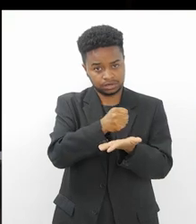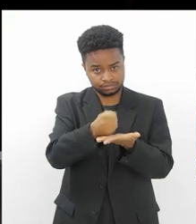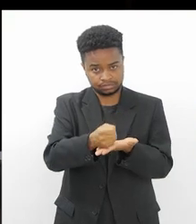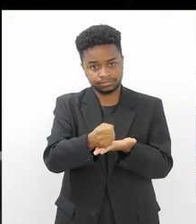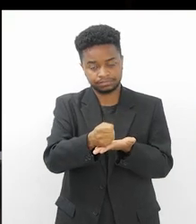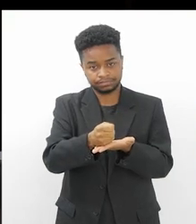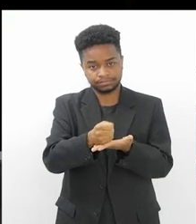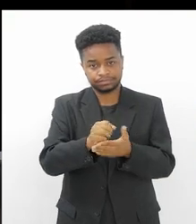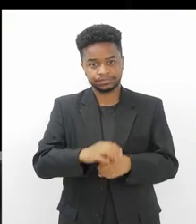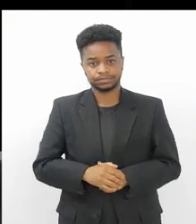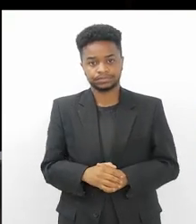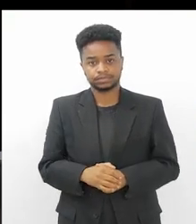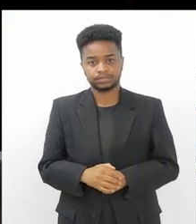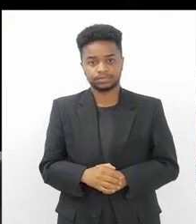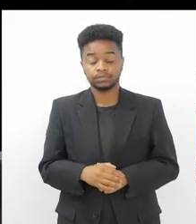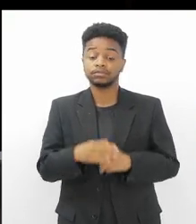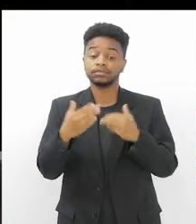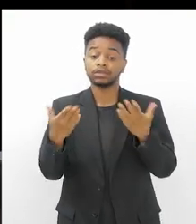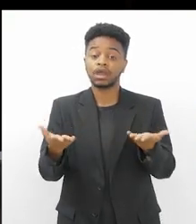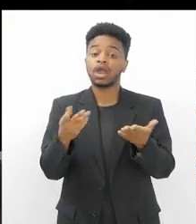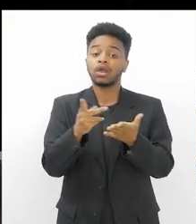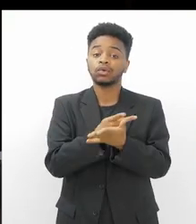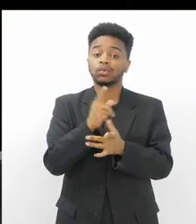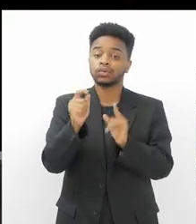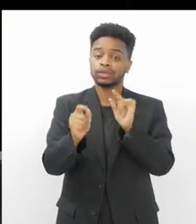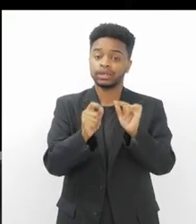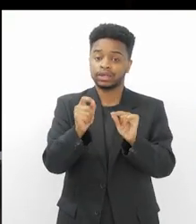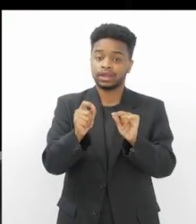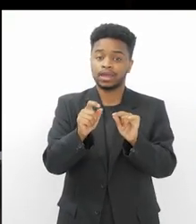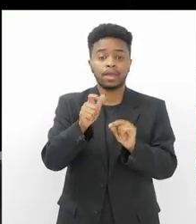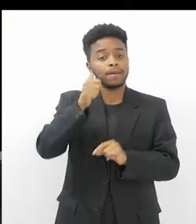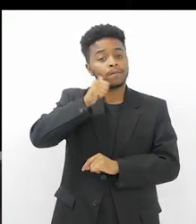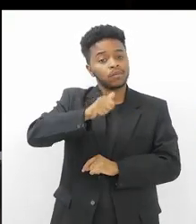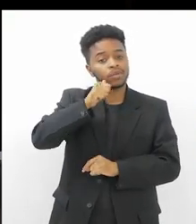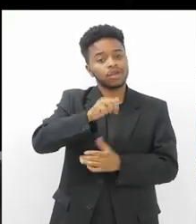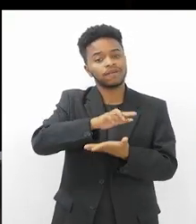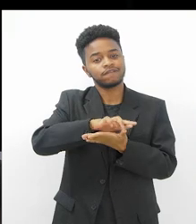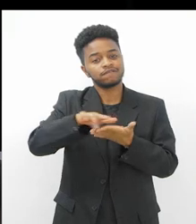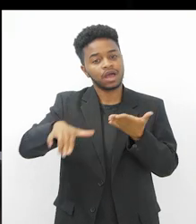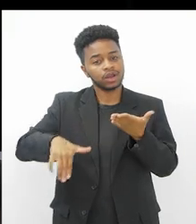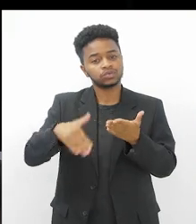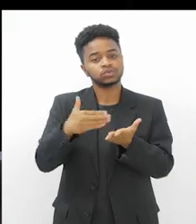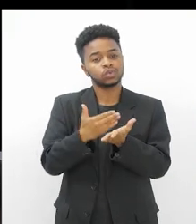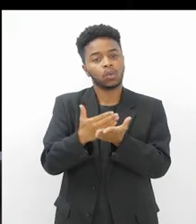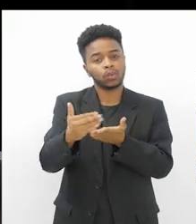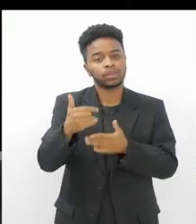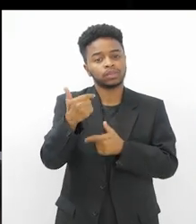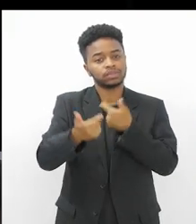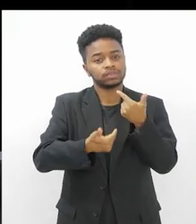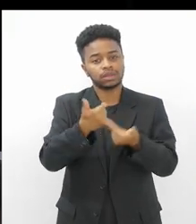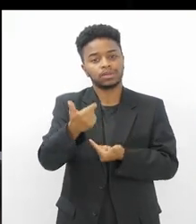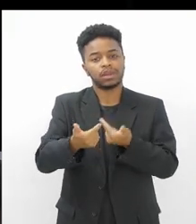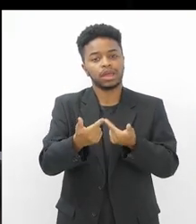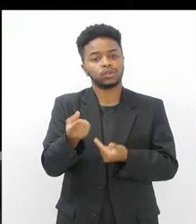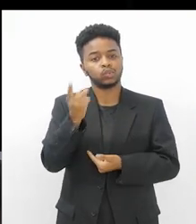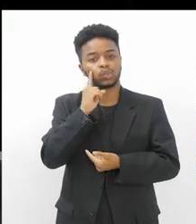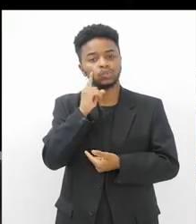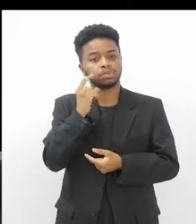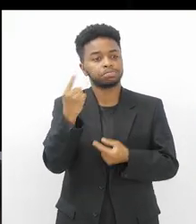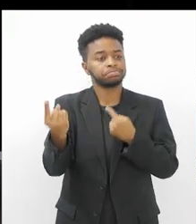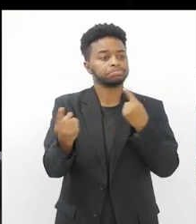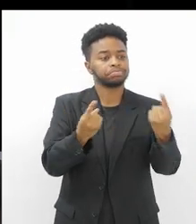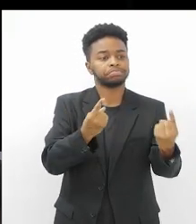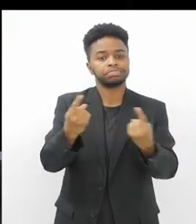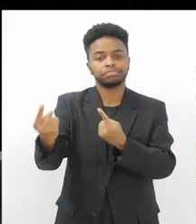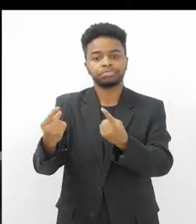semana, você tem que assinar a carteira dessa pessoa. Então, o que que acontece é que muitas mulheres partiram para